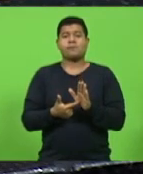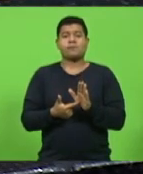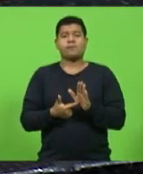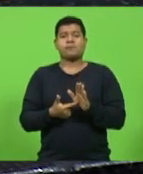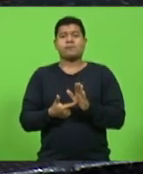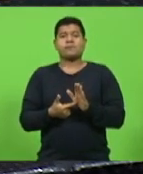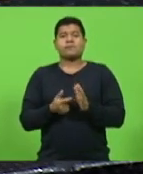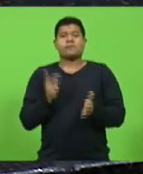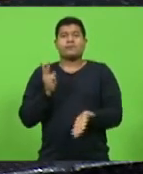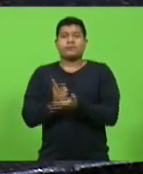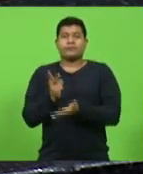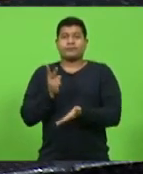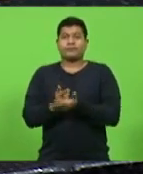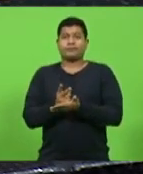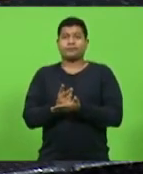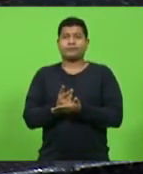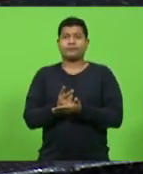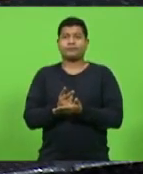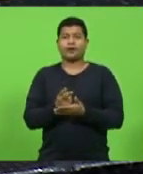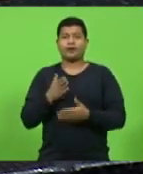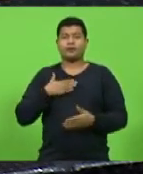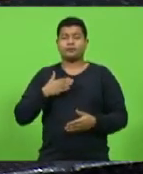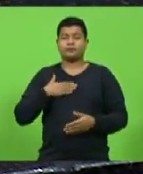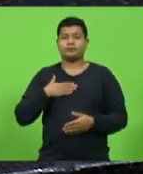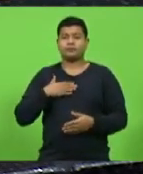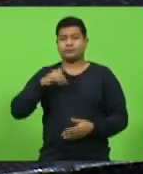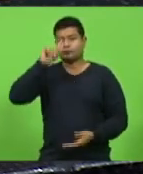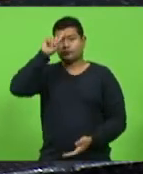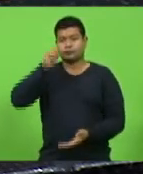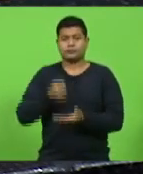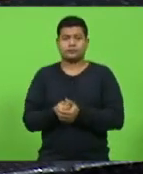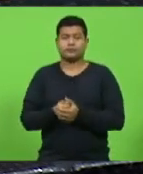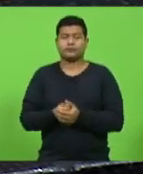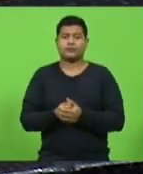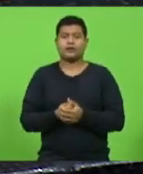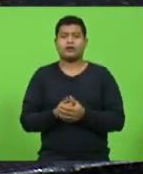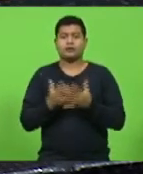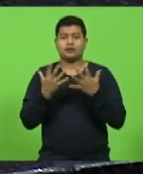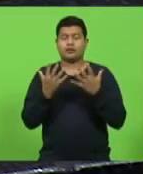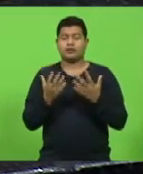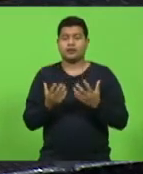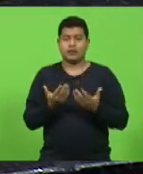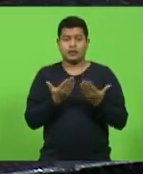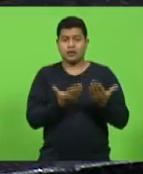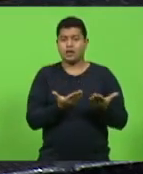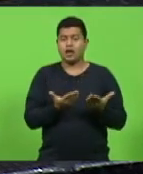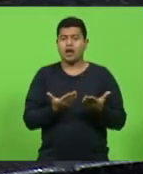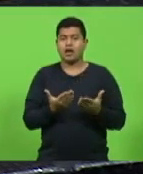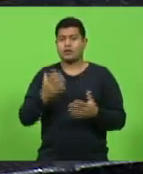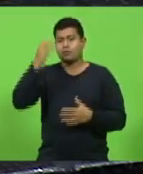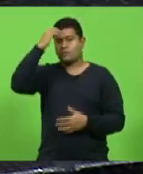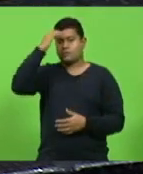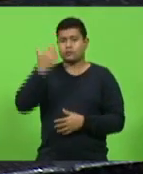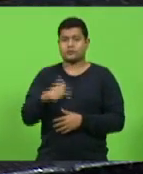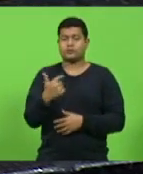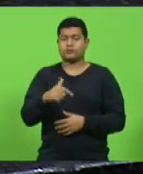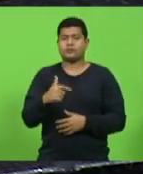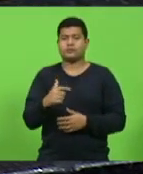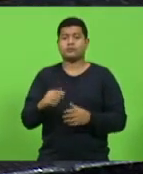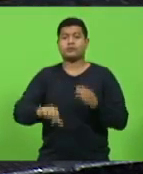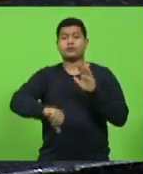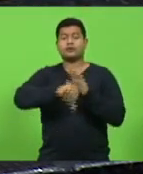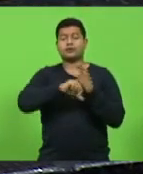manter a minha posição de absolvição do senhor governador acerca do crime de responsabilidade que